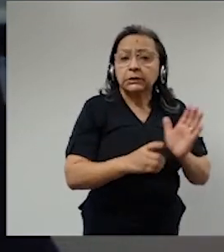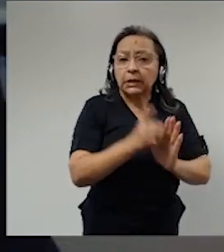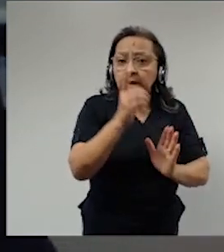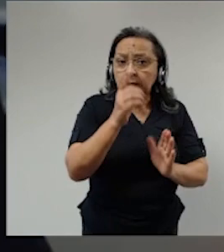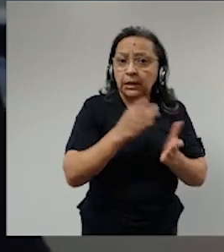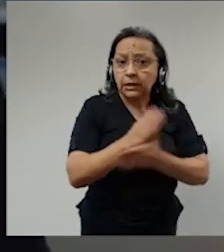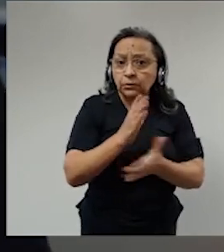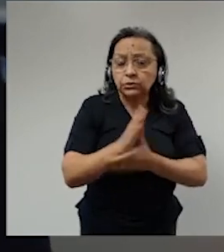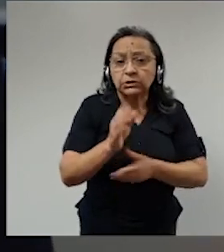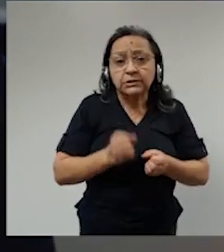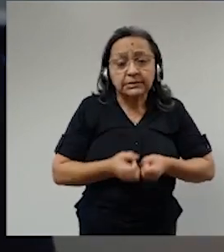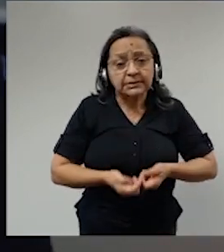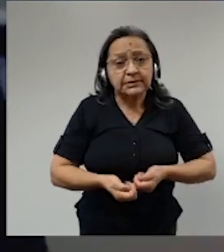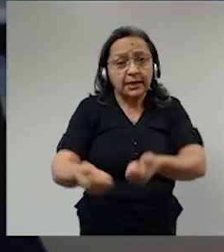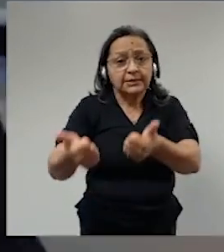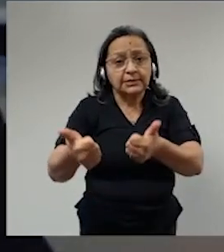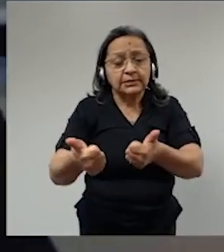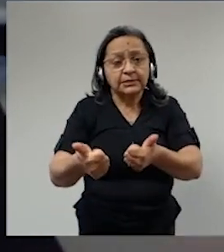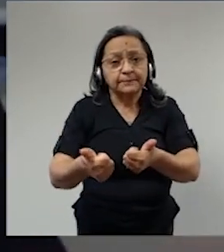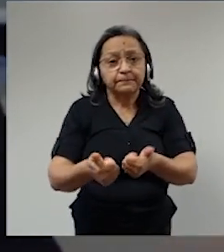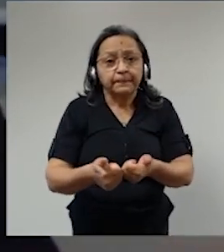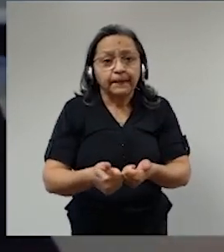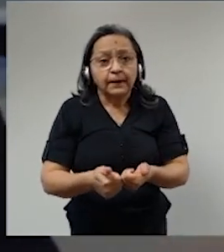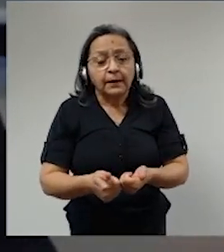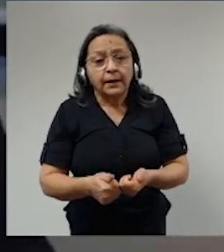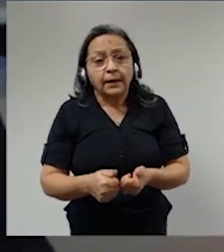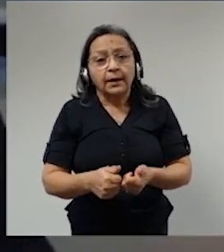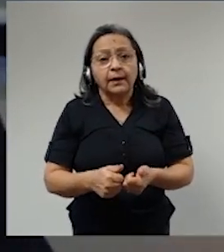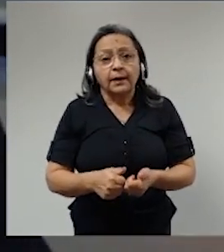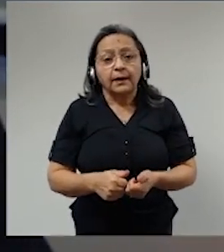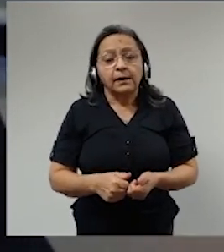de licenças compulsórias de patente. E